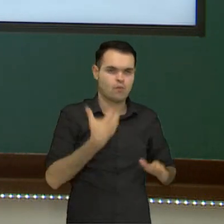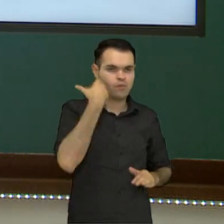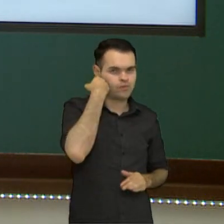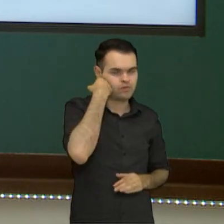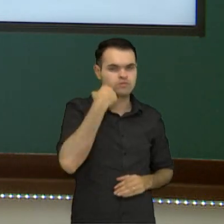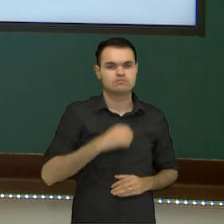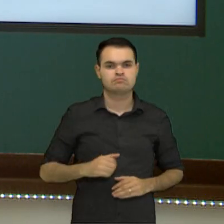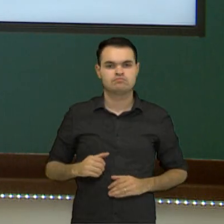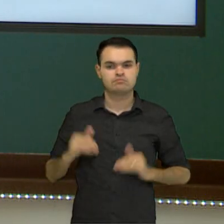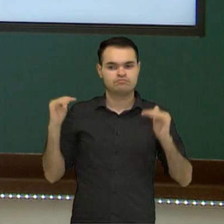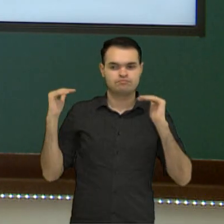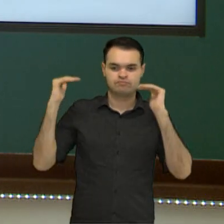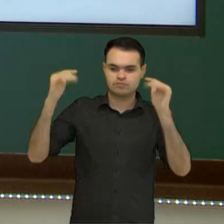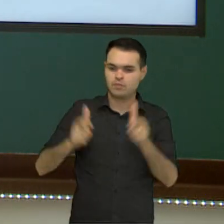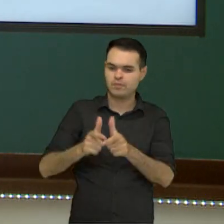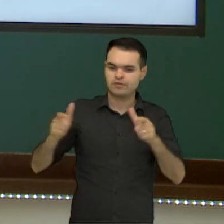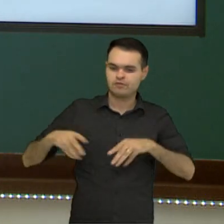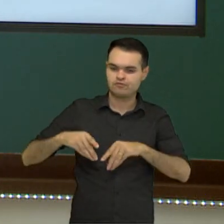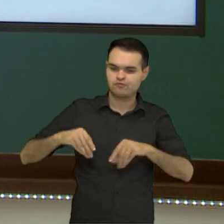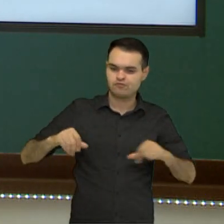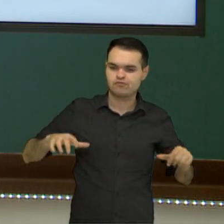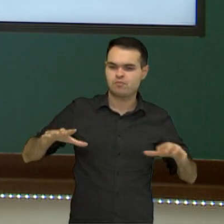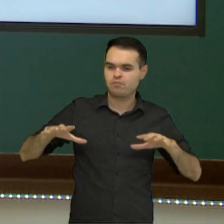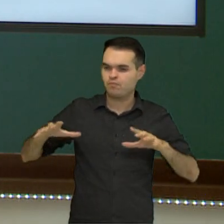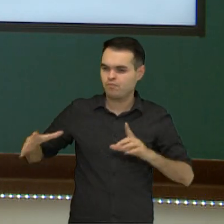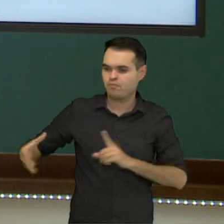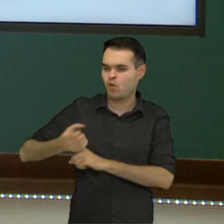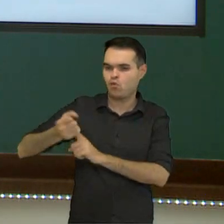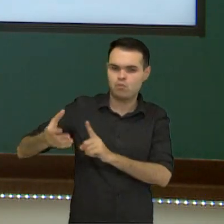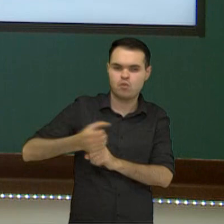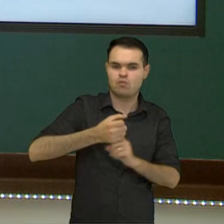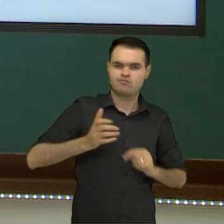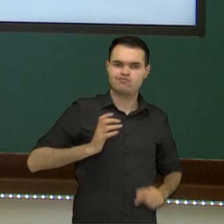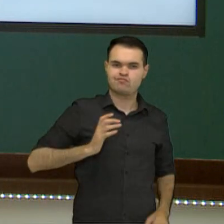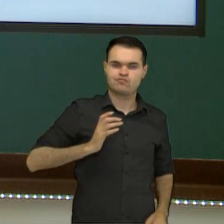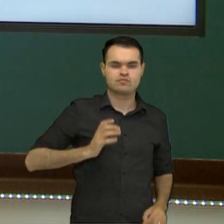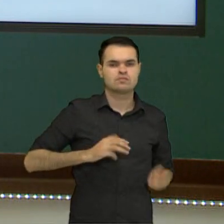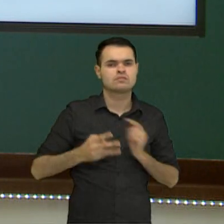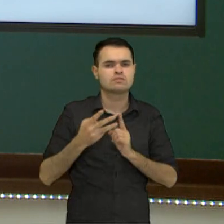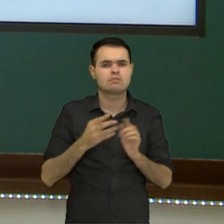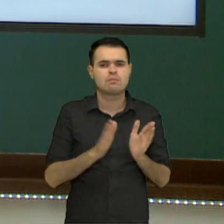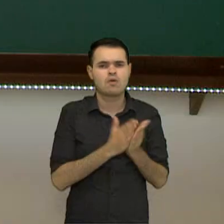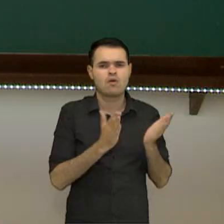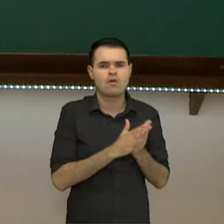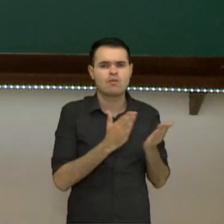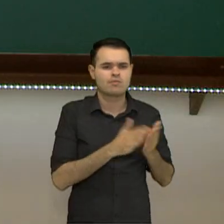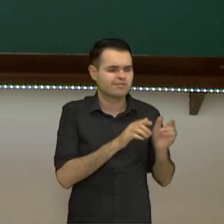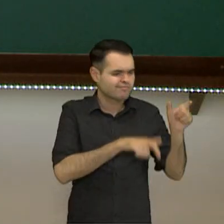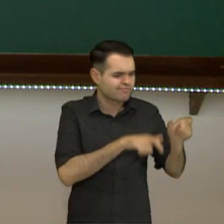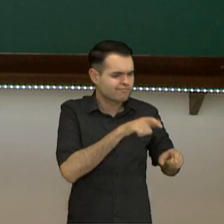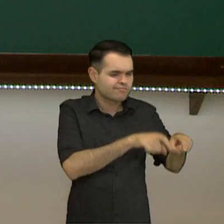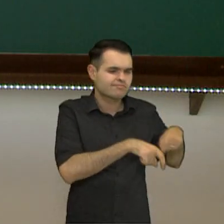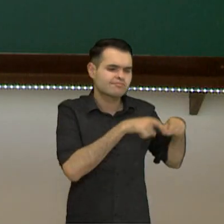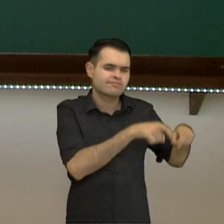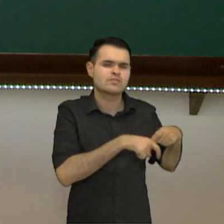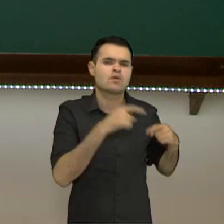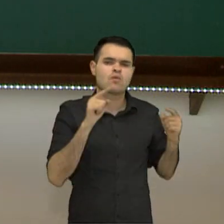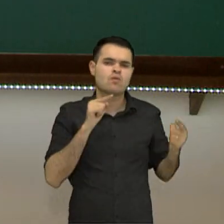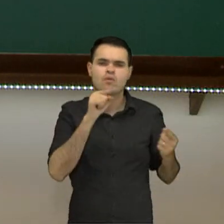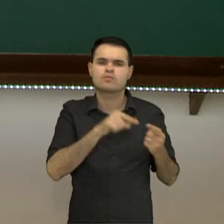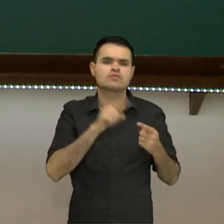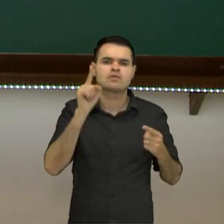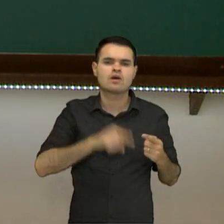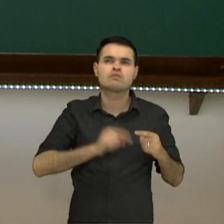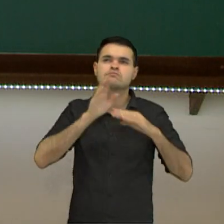tinham interesse em aumentar as suas terras, né, em obter riqueza. A população mais pobre, os camponeses, tinha como